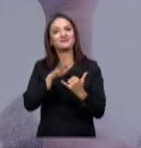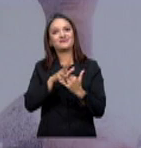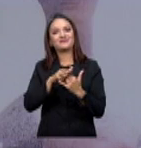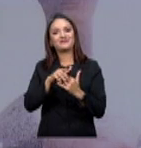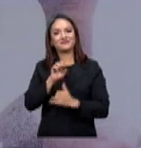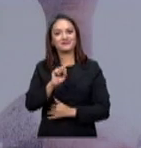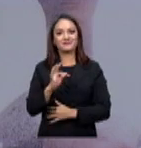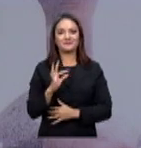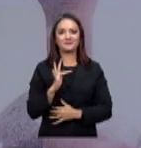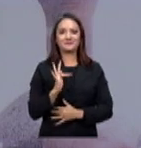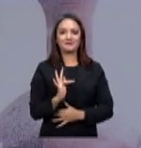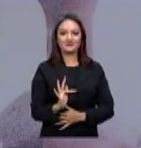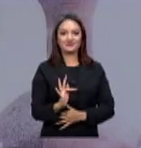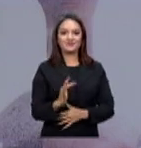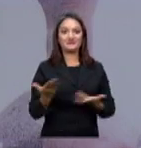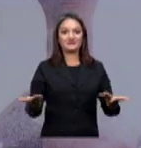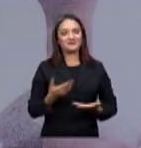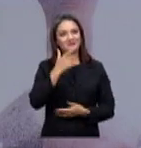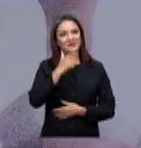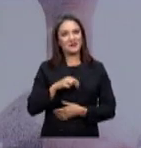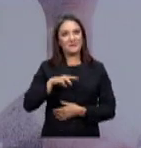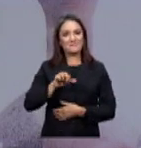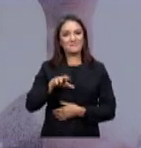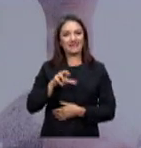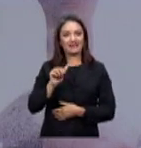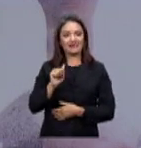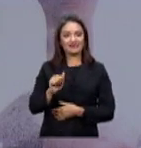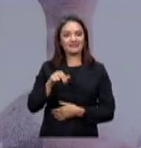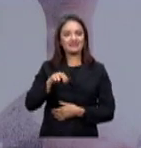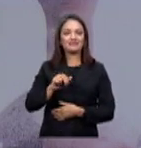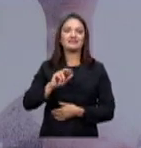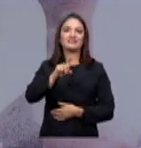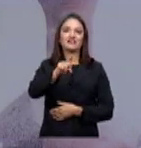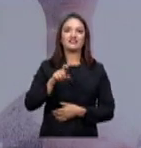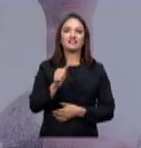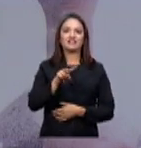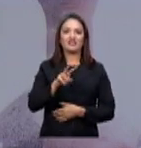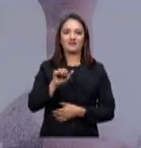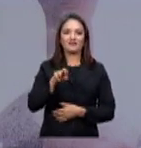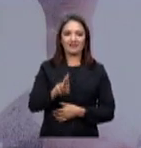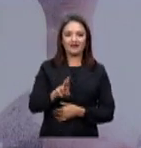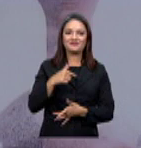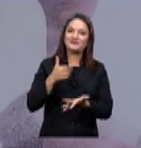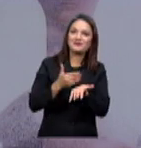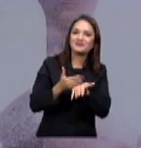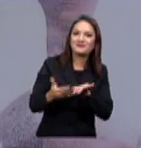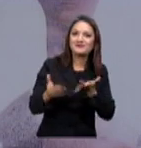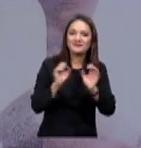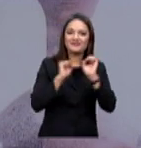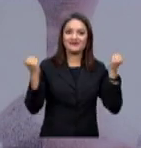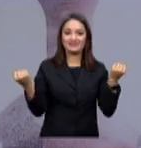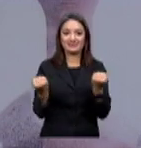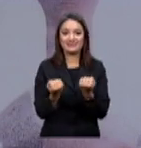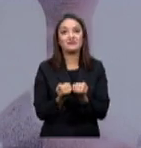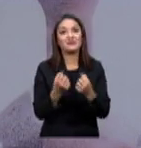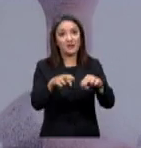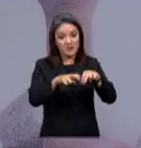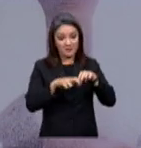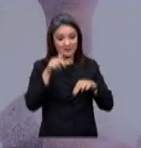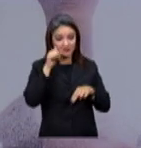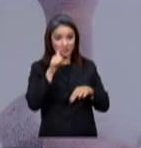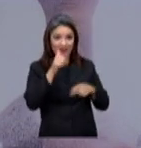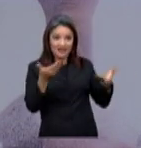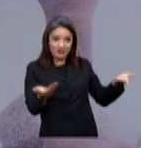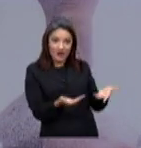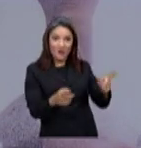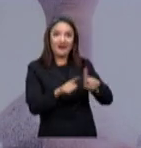Supremo Tribunal Federal Eu sou Mariana Xavier e introduzir e os trabalhos do seminário por estas e por outras não por acaso ocorrendo